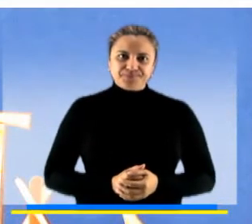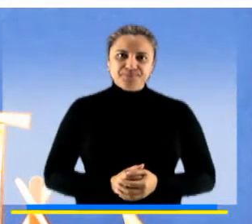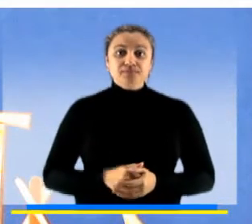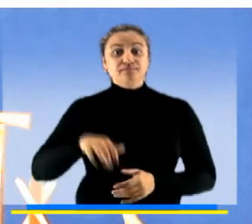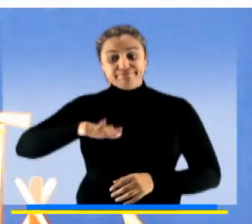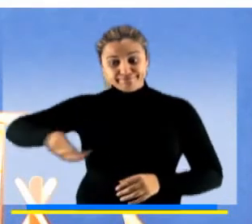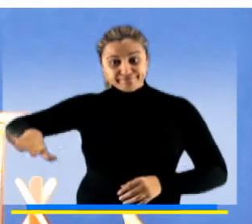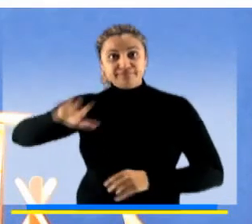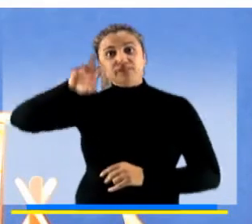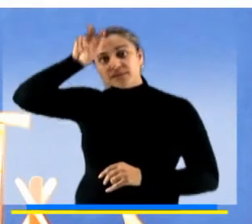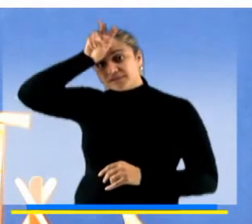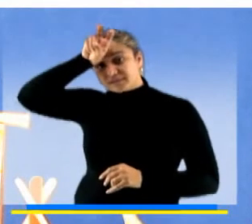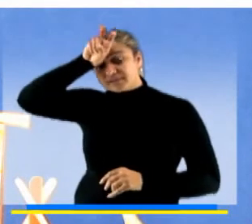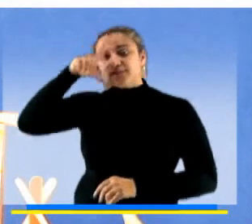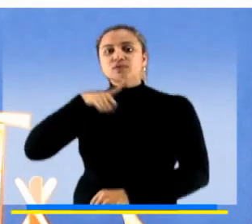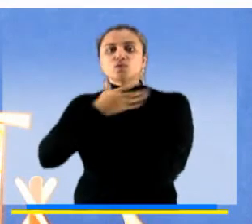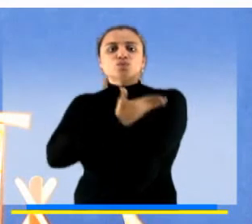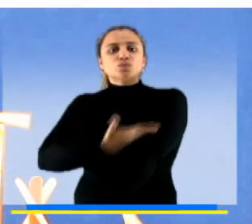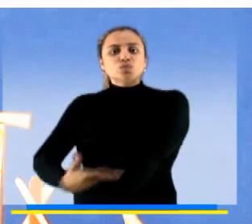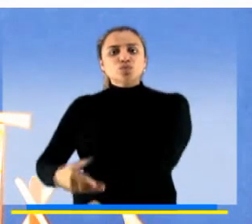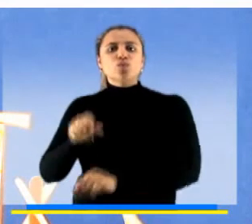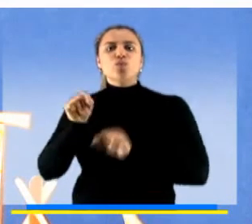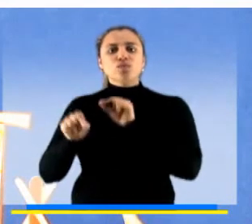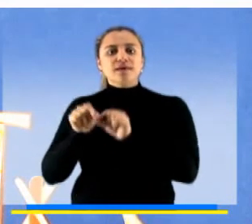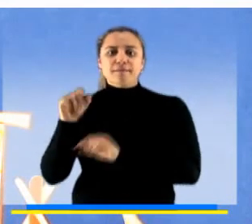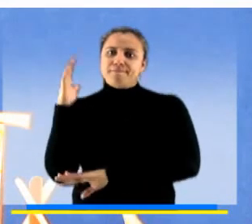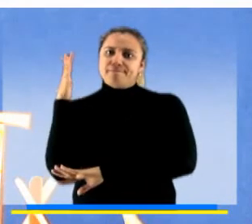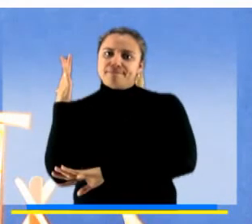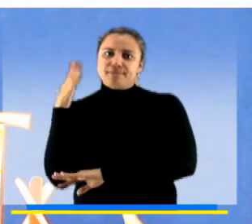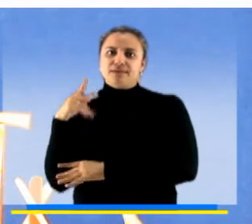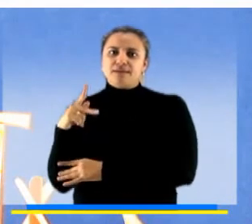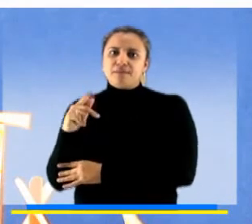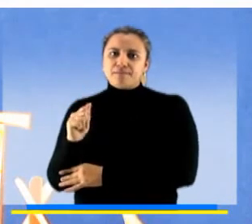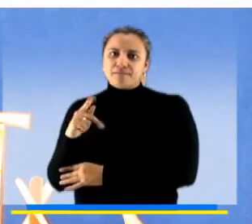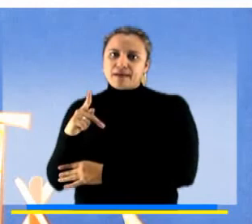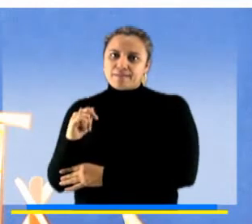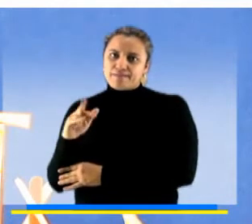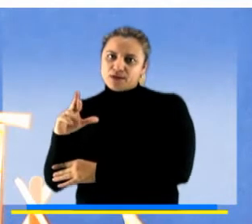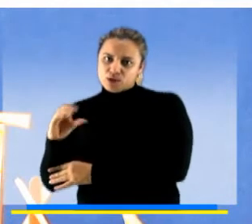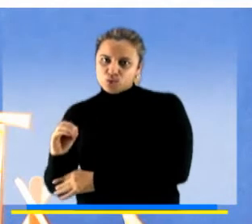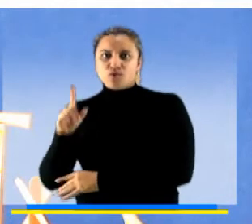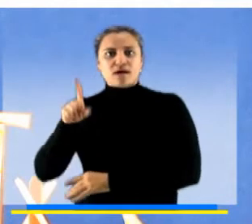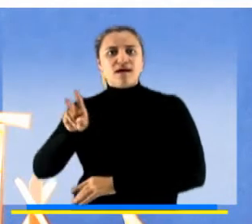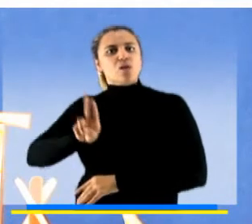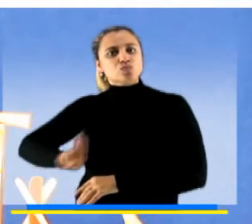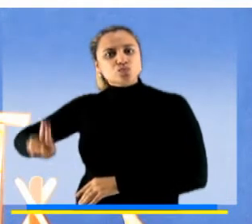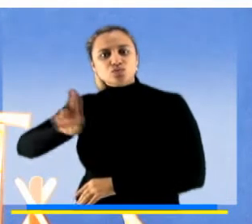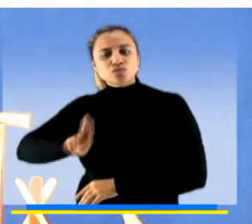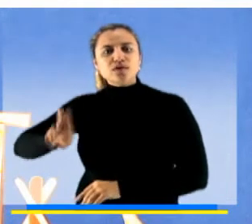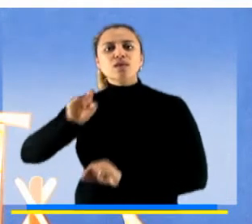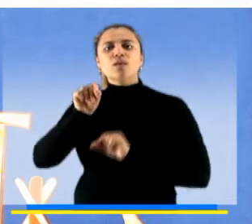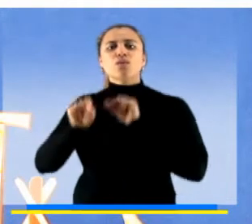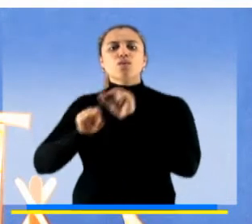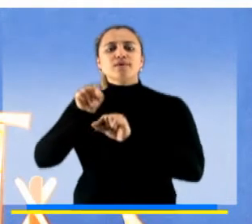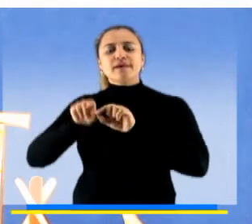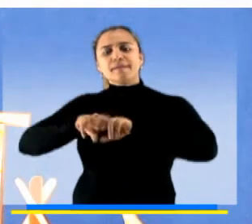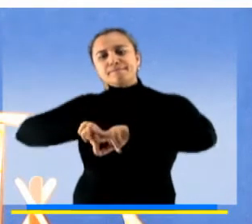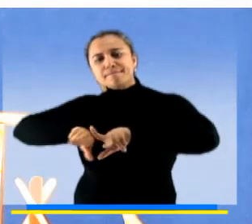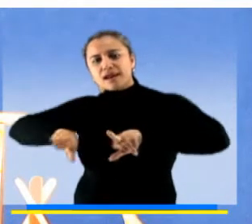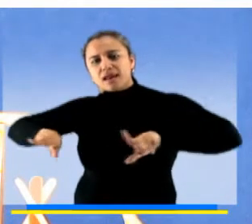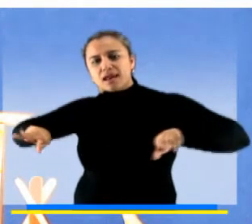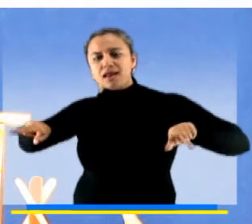No Egito havia uma planta, o papiro, usada para fabricar os mais